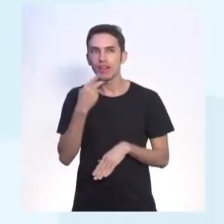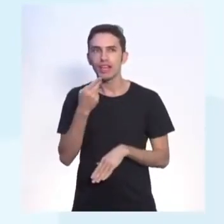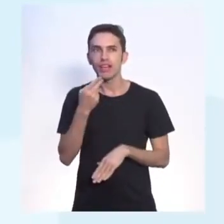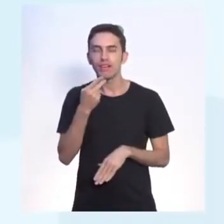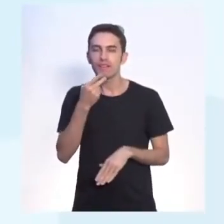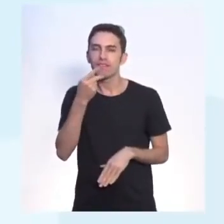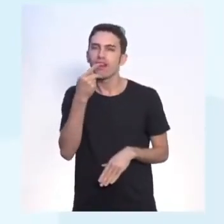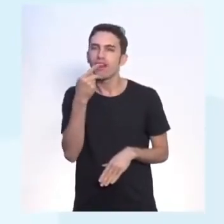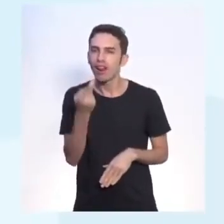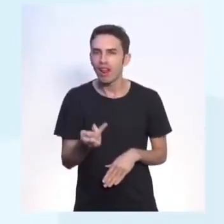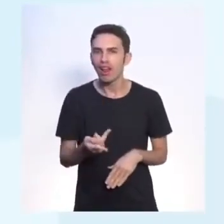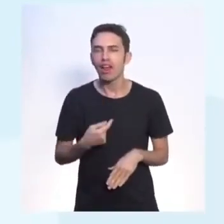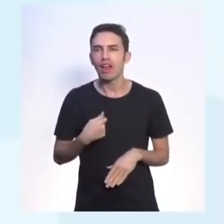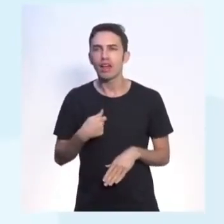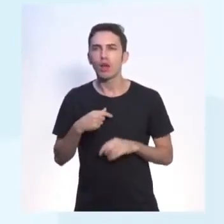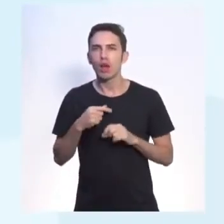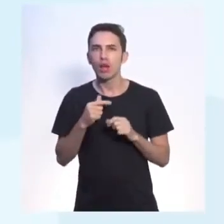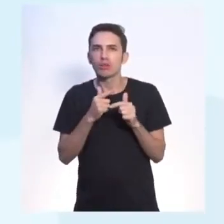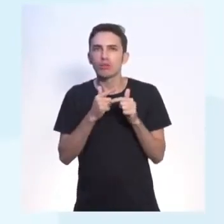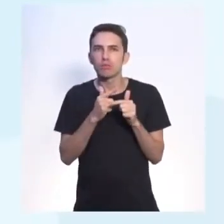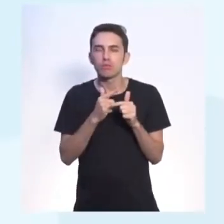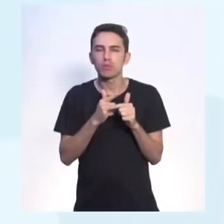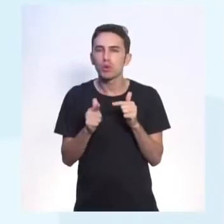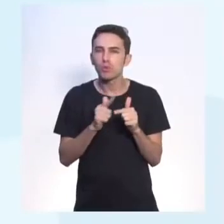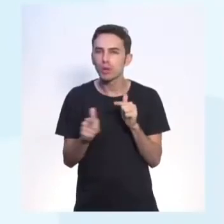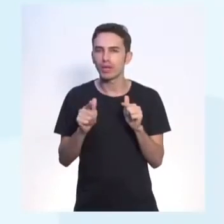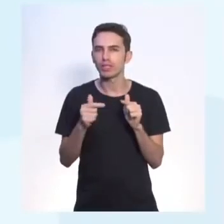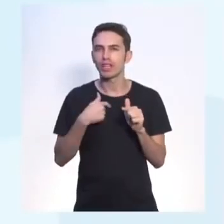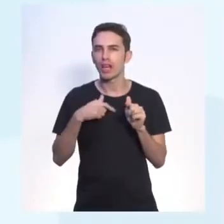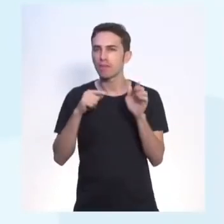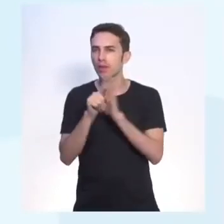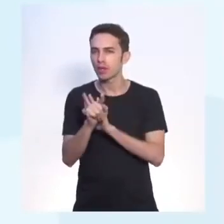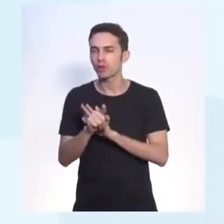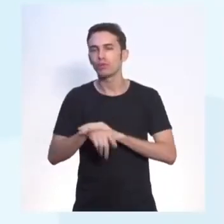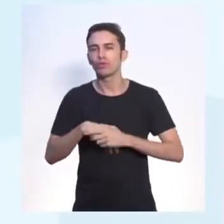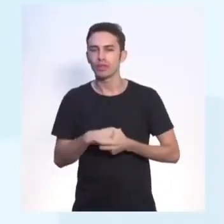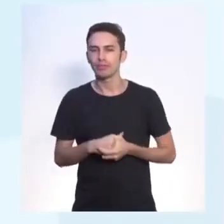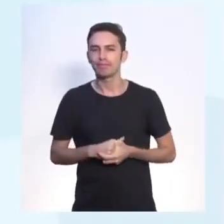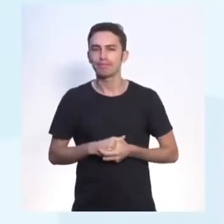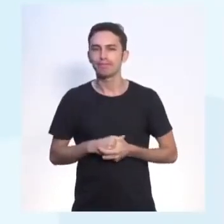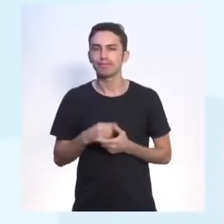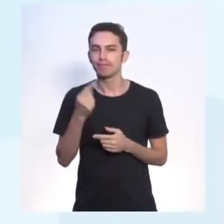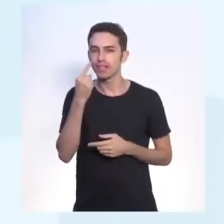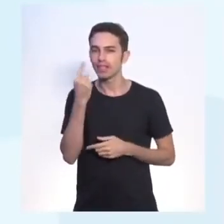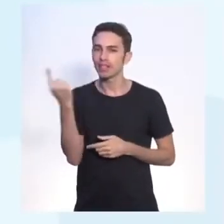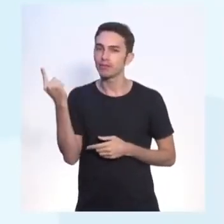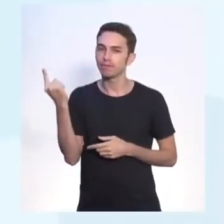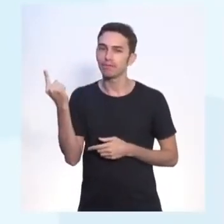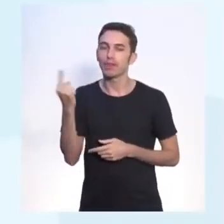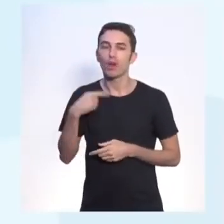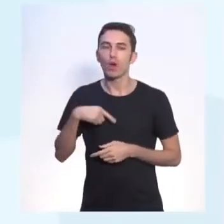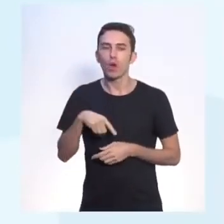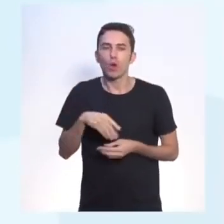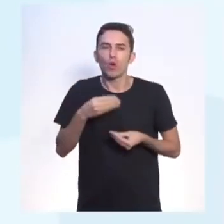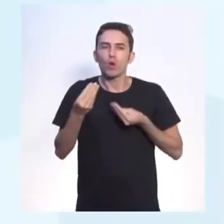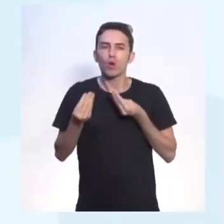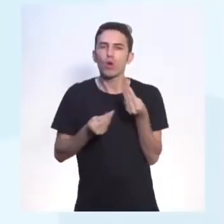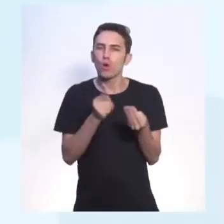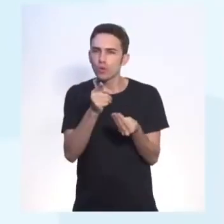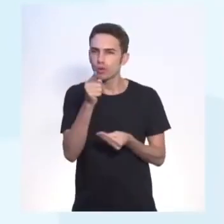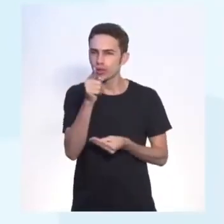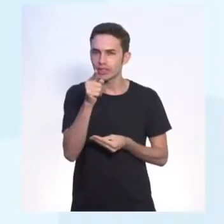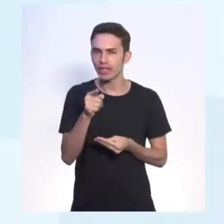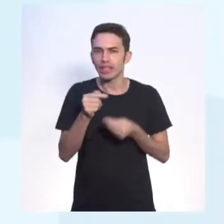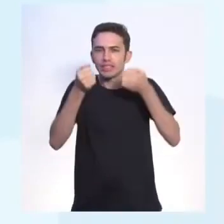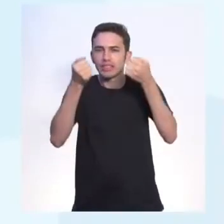desenvolve a sua problemática questionadora. Então, na tela nós temos a seguinte pergunta: